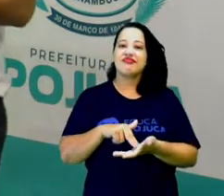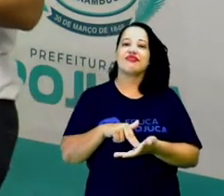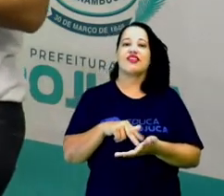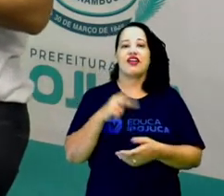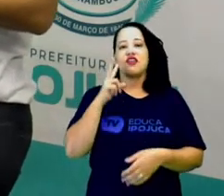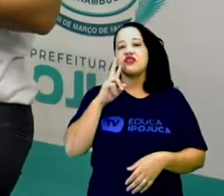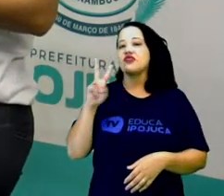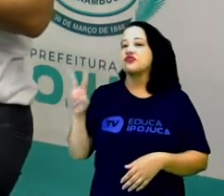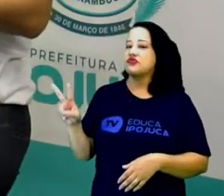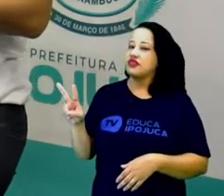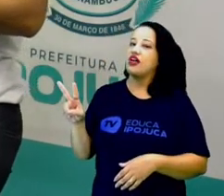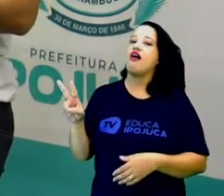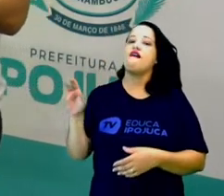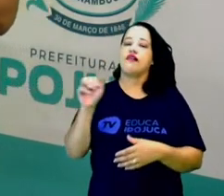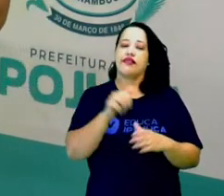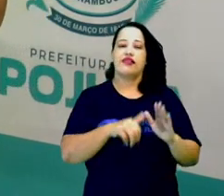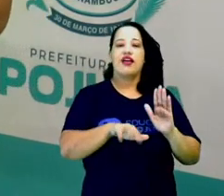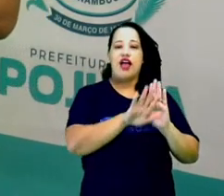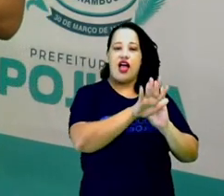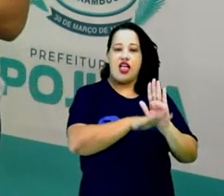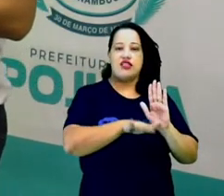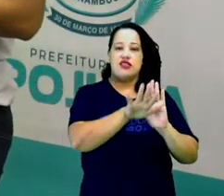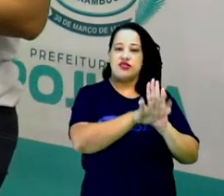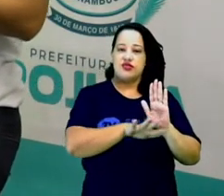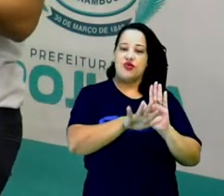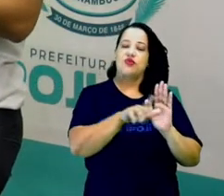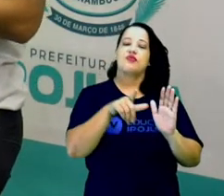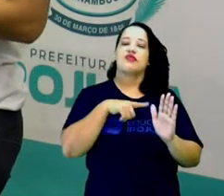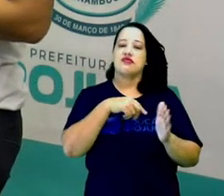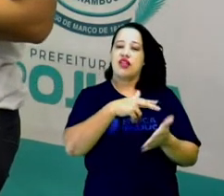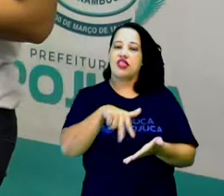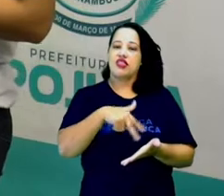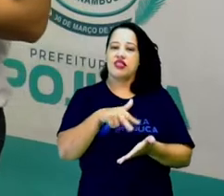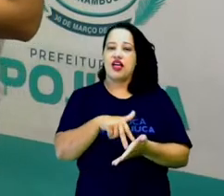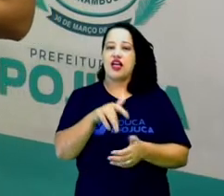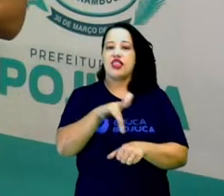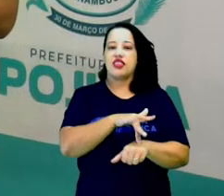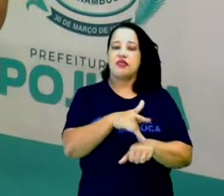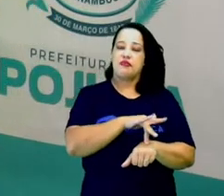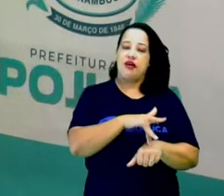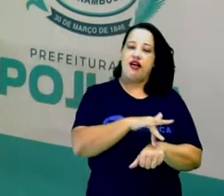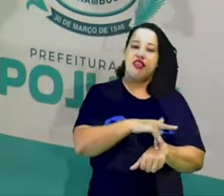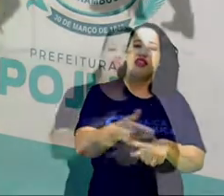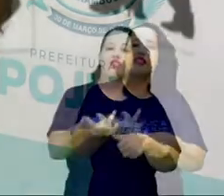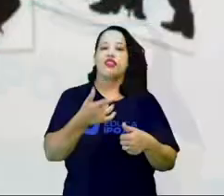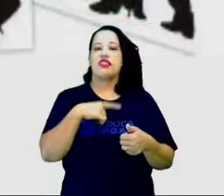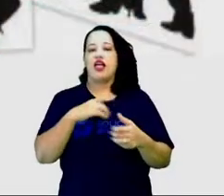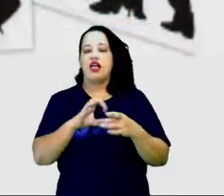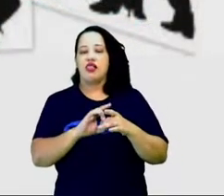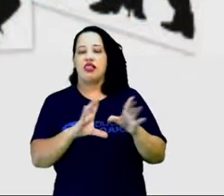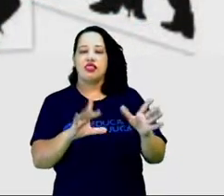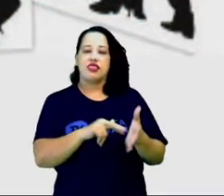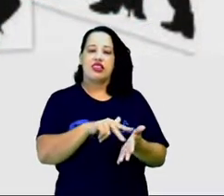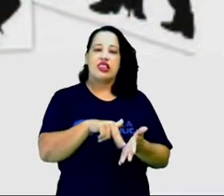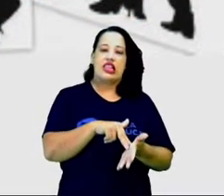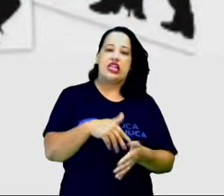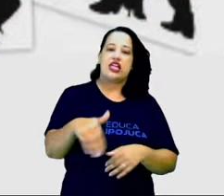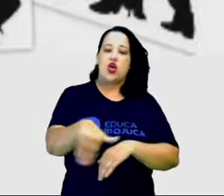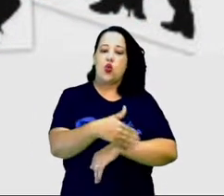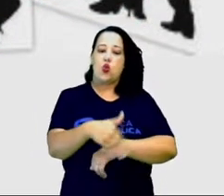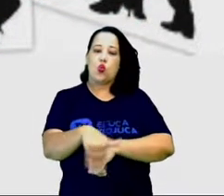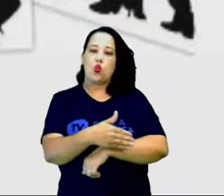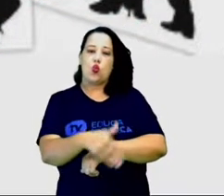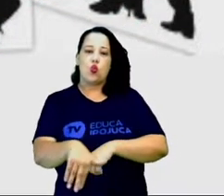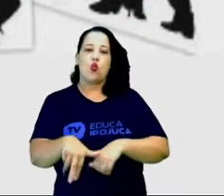um sombreamento de uma imagem de vários estilos de dança, seja no balé, no tango, na dança livre, na dança de rua. E